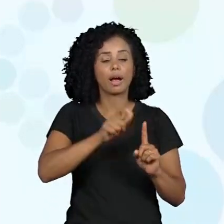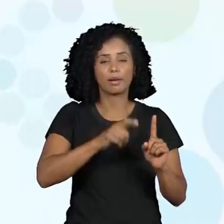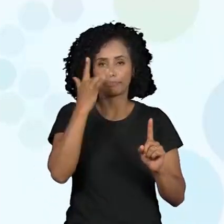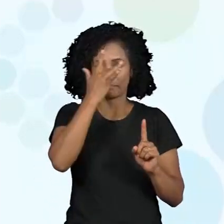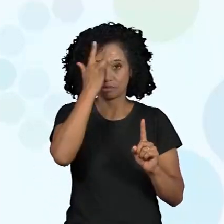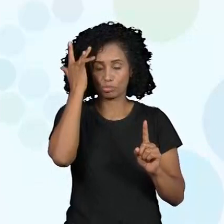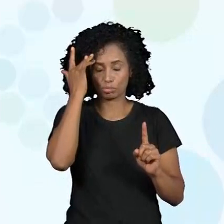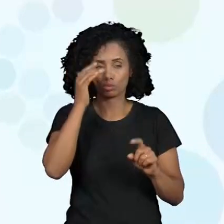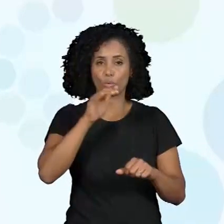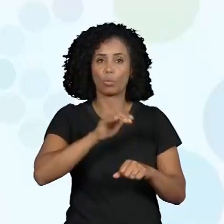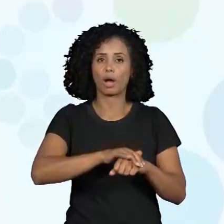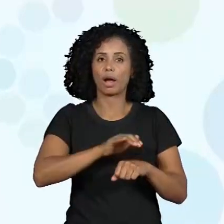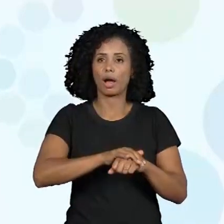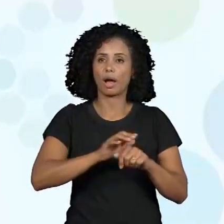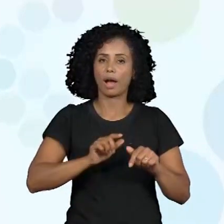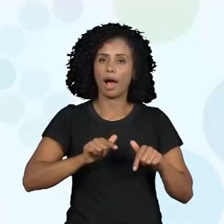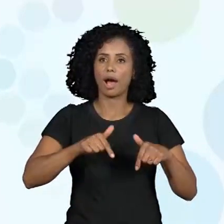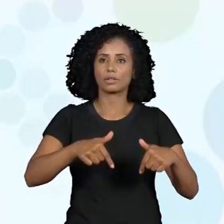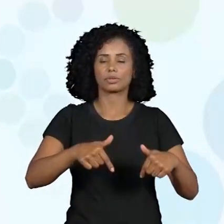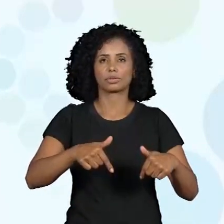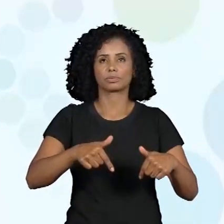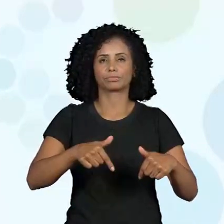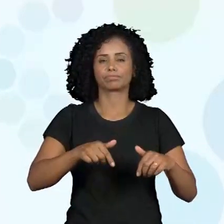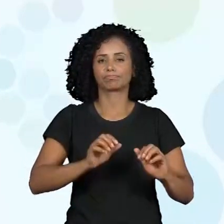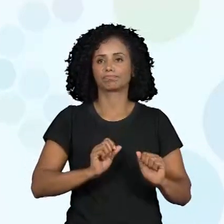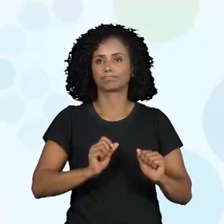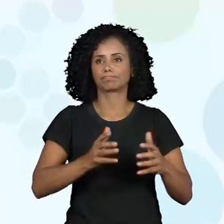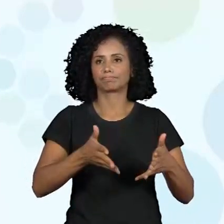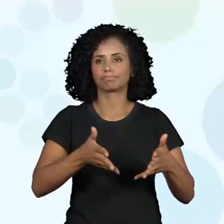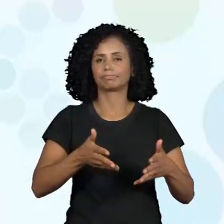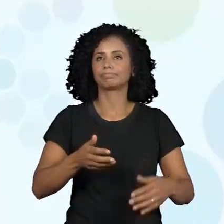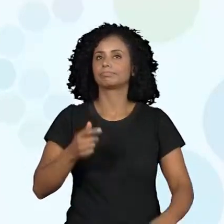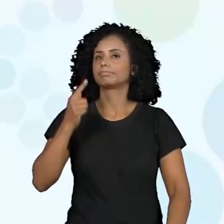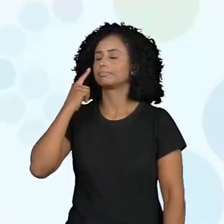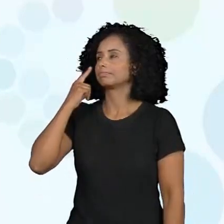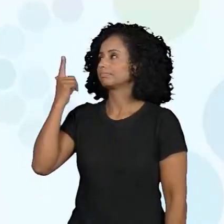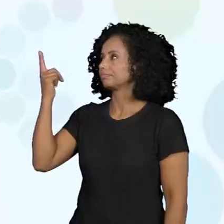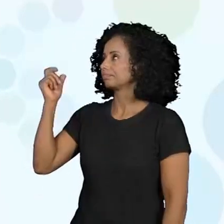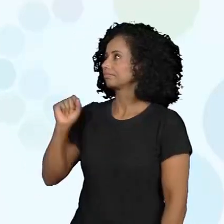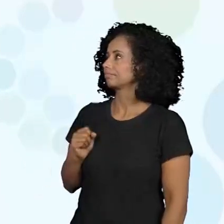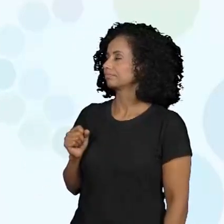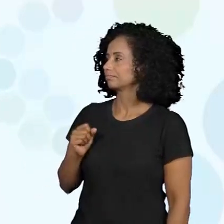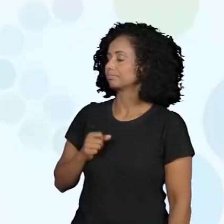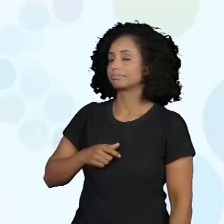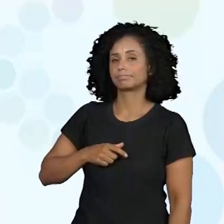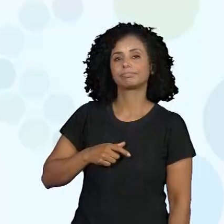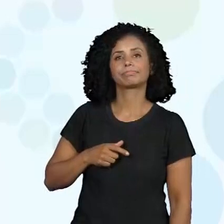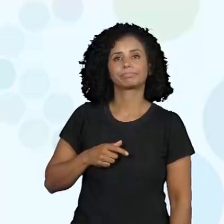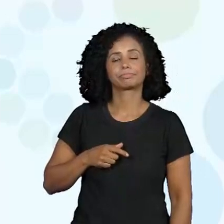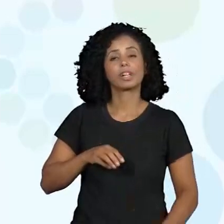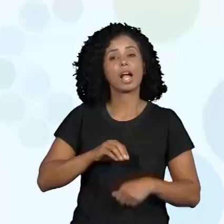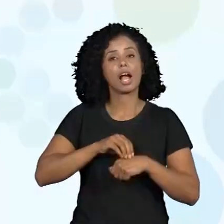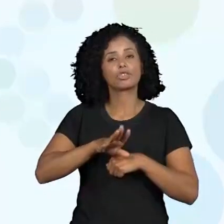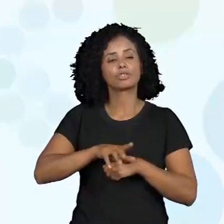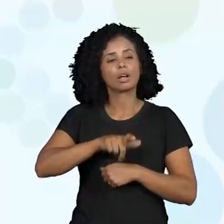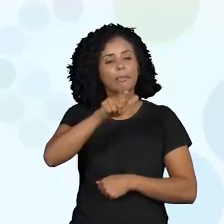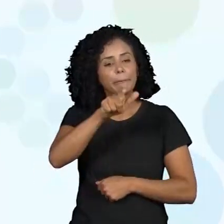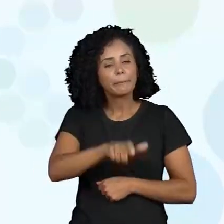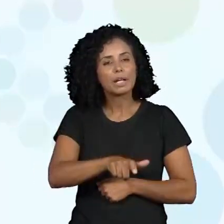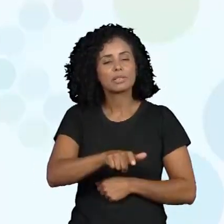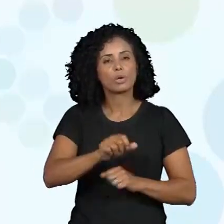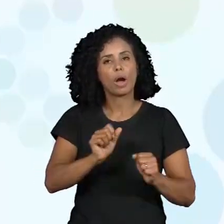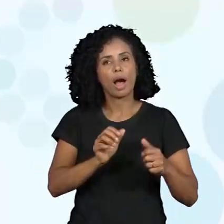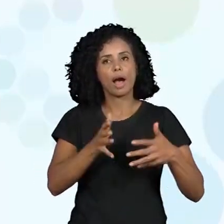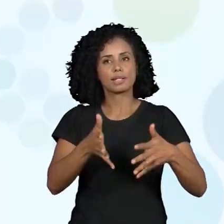a ação vou colocar a dica aqui ó quem pratica quem faz